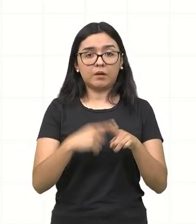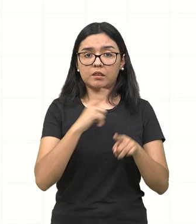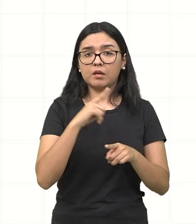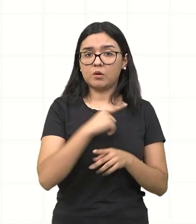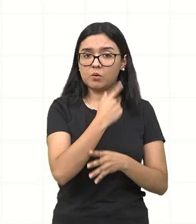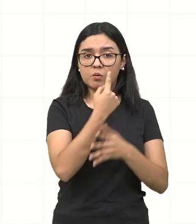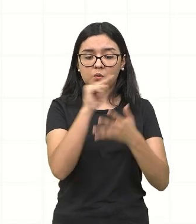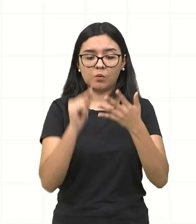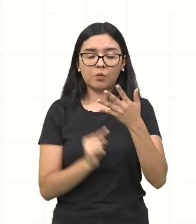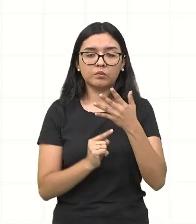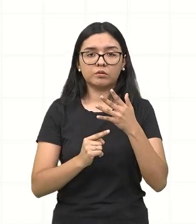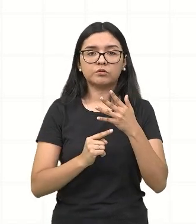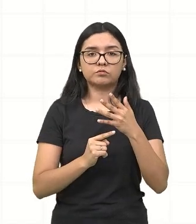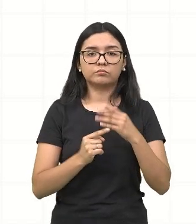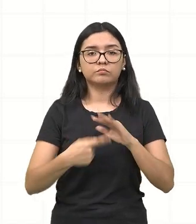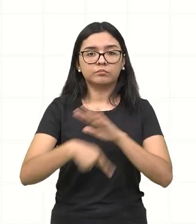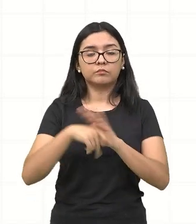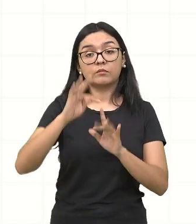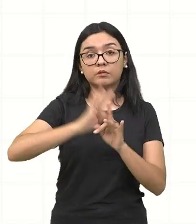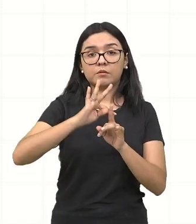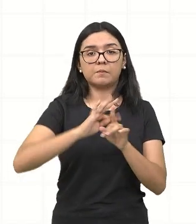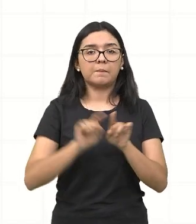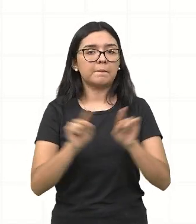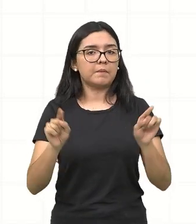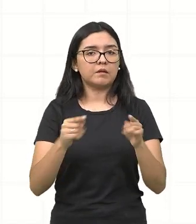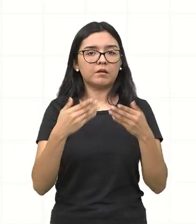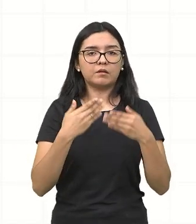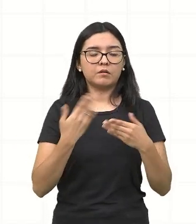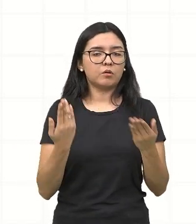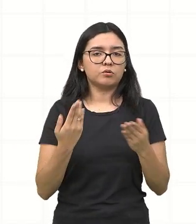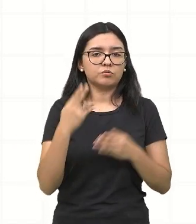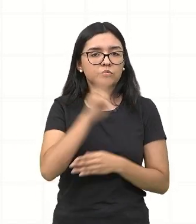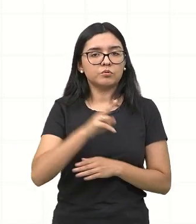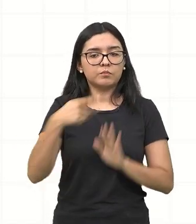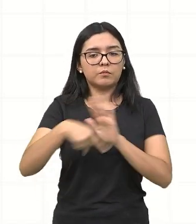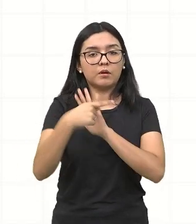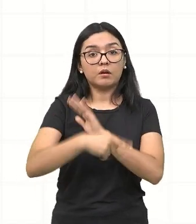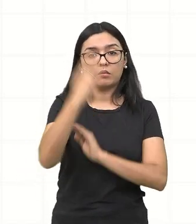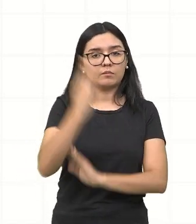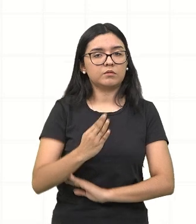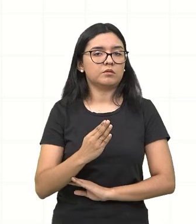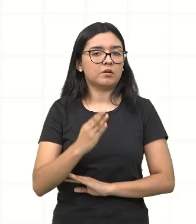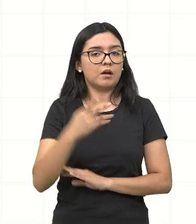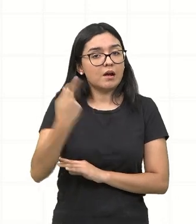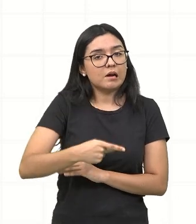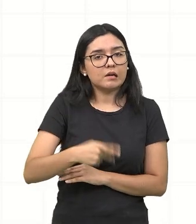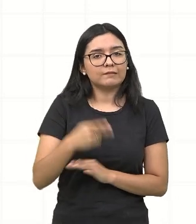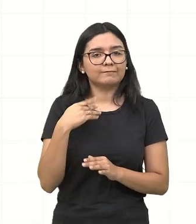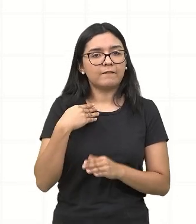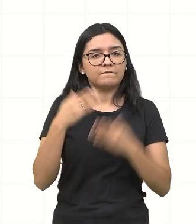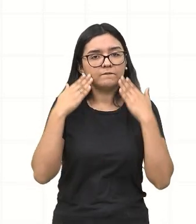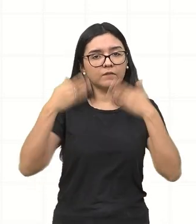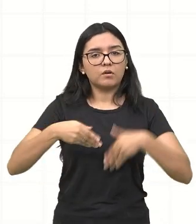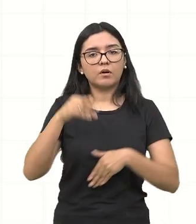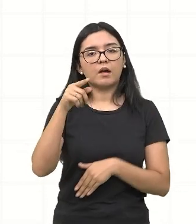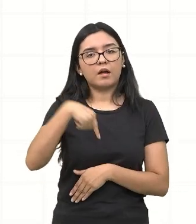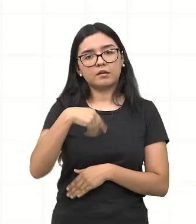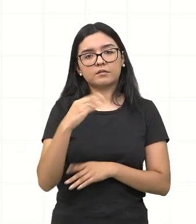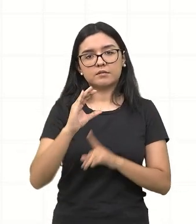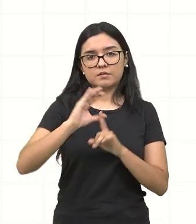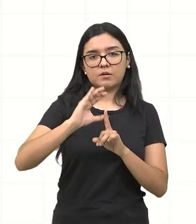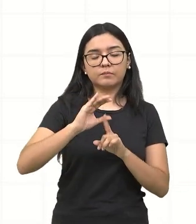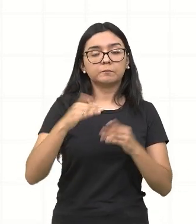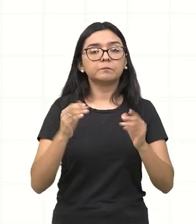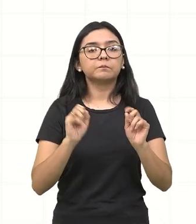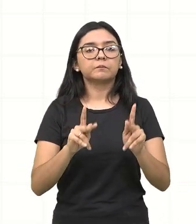de medidas, porém, não são as que nós utilizamos aqui no Brasil, tá legal? No Brasil sempre será graus Celsius, tudo bem? E